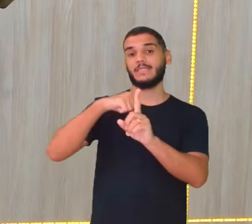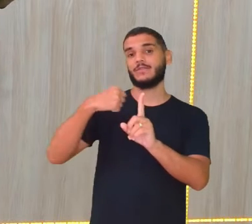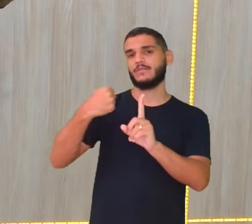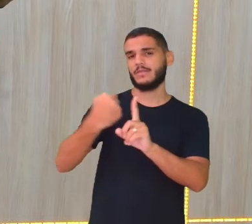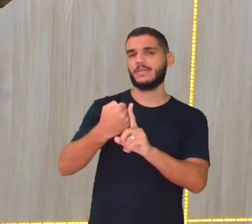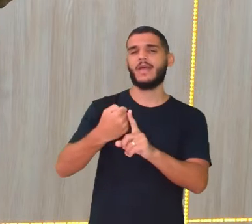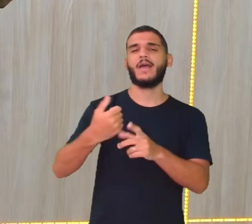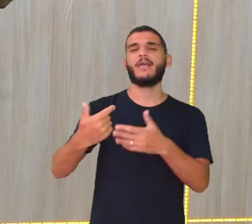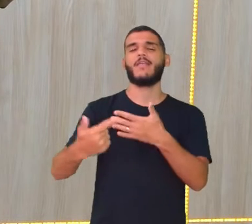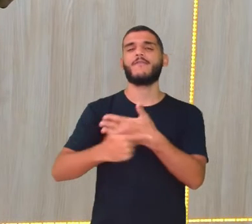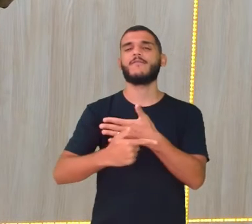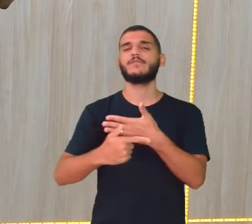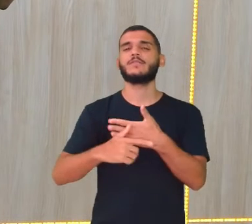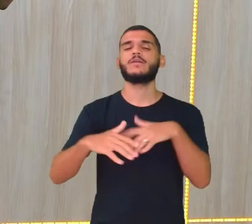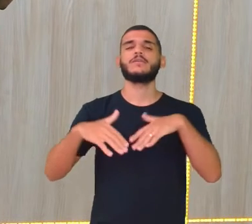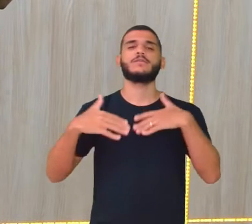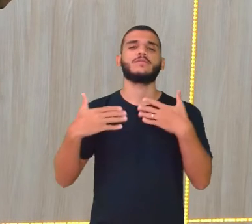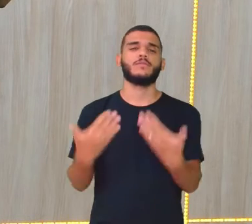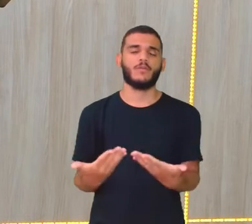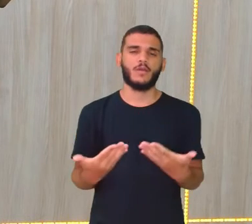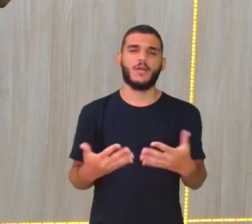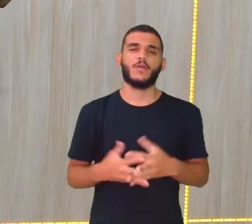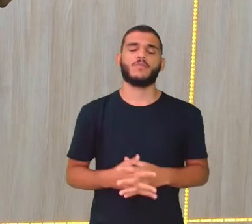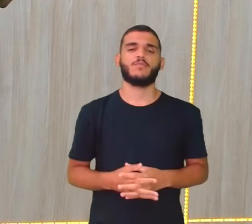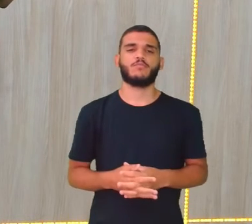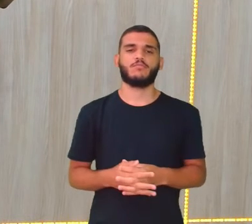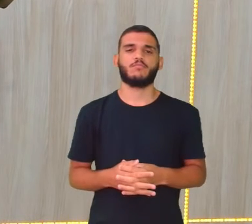qual é o papel deles, eles têm